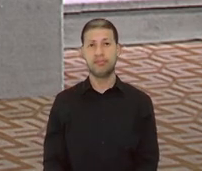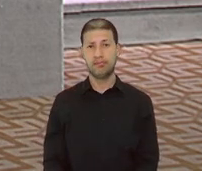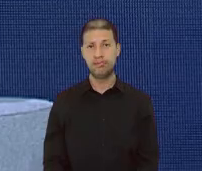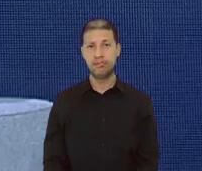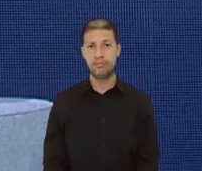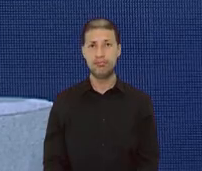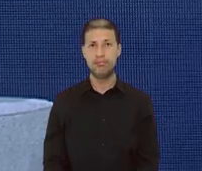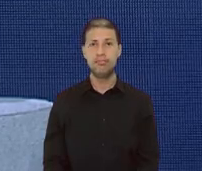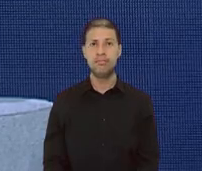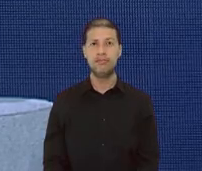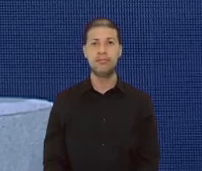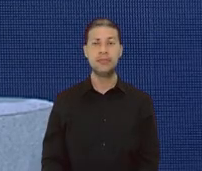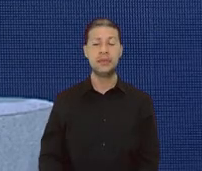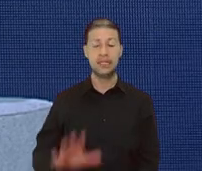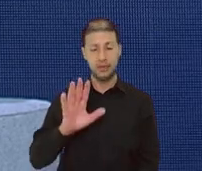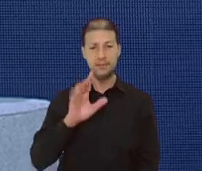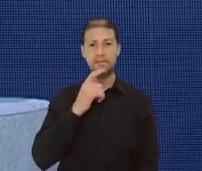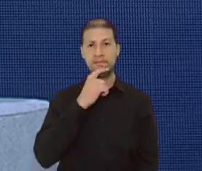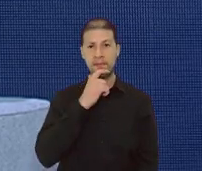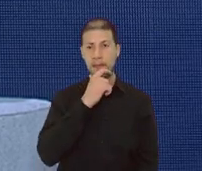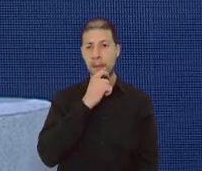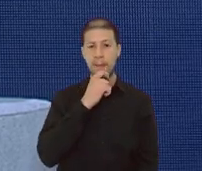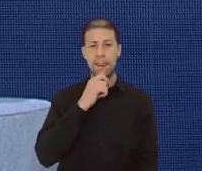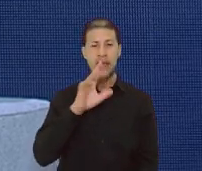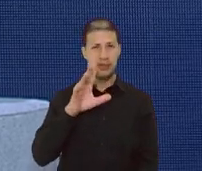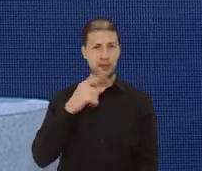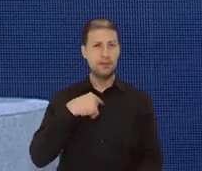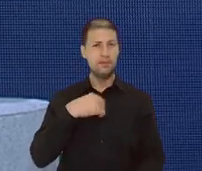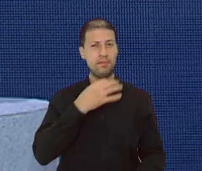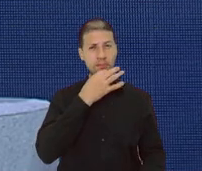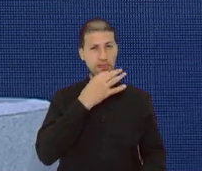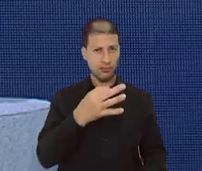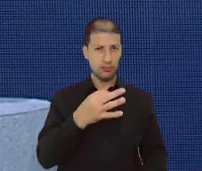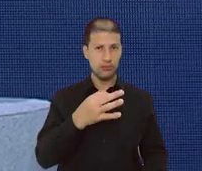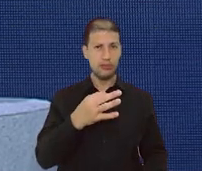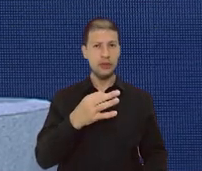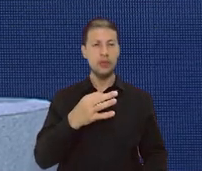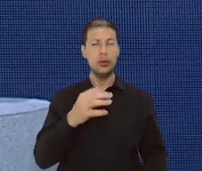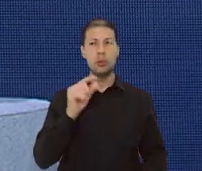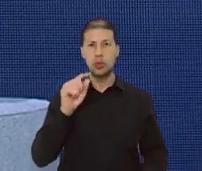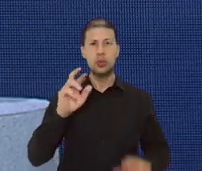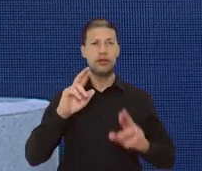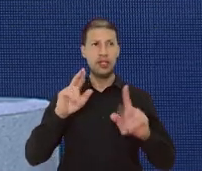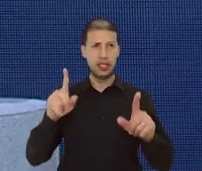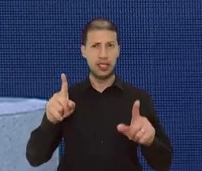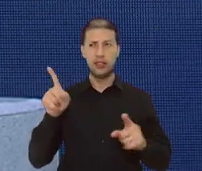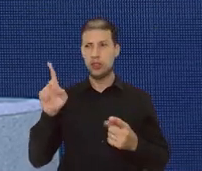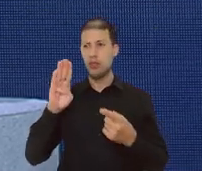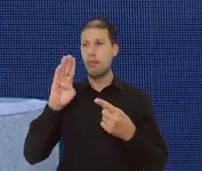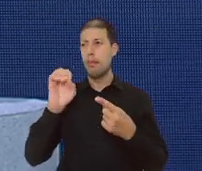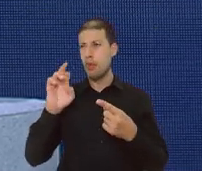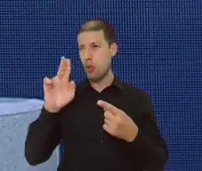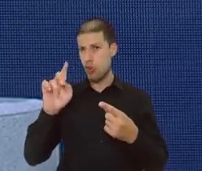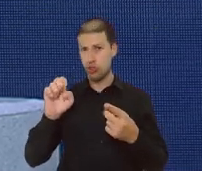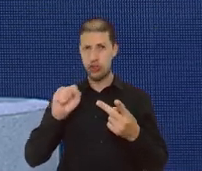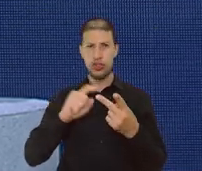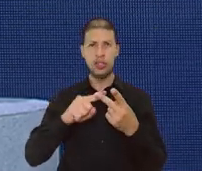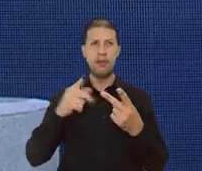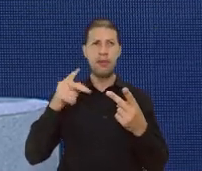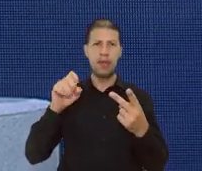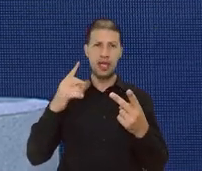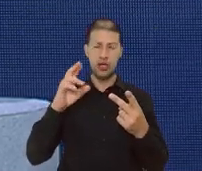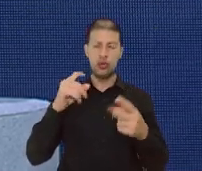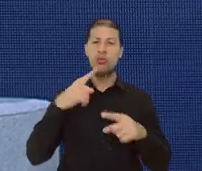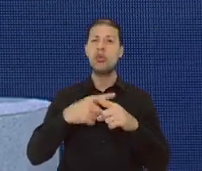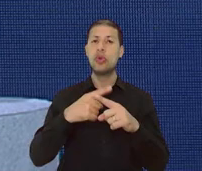Então vamos lá acho que eu vou trazer uma visão provavelmente que vai ser diferente da do Pedro porque a gente é um fundo crossborder então